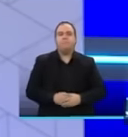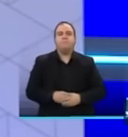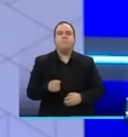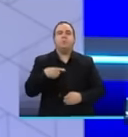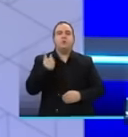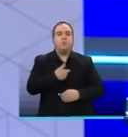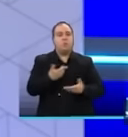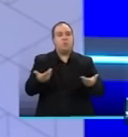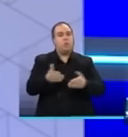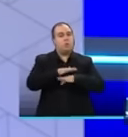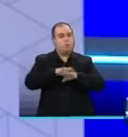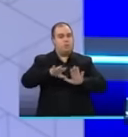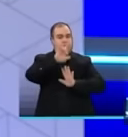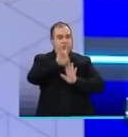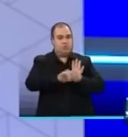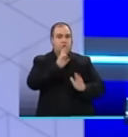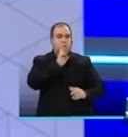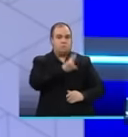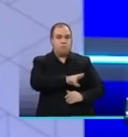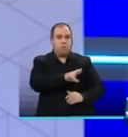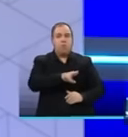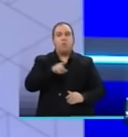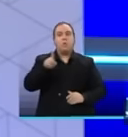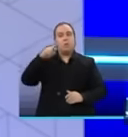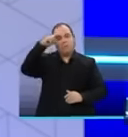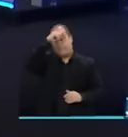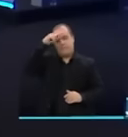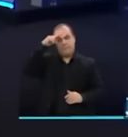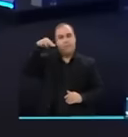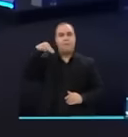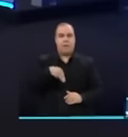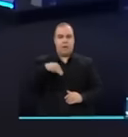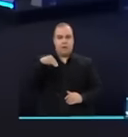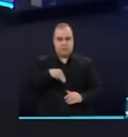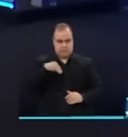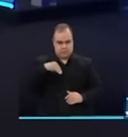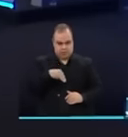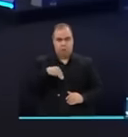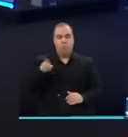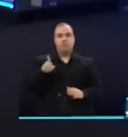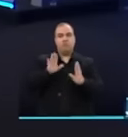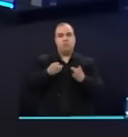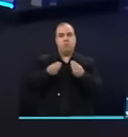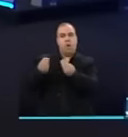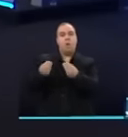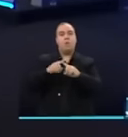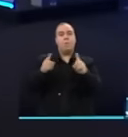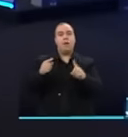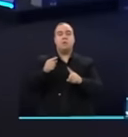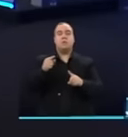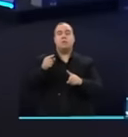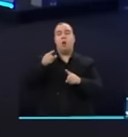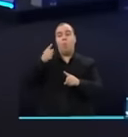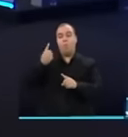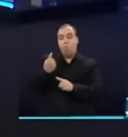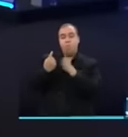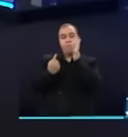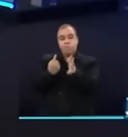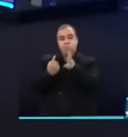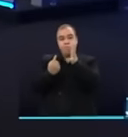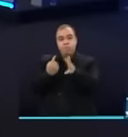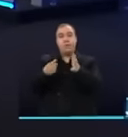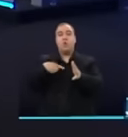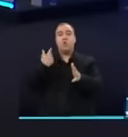direito de resposta da Atena. Pablo Marçal foi concedido, mas eu peço que enquanto estiver falando, o outro se mantenha em silêncio, porque nós vamos ficar